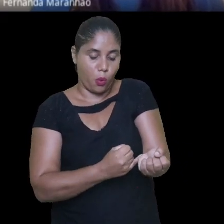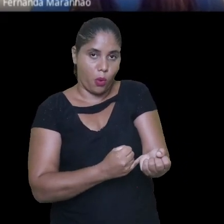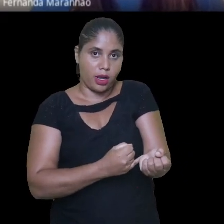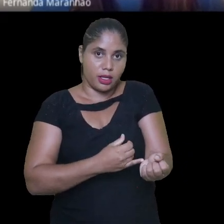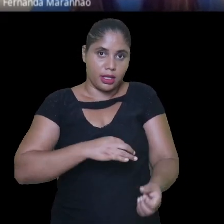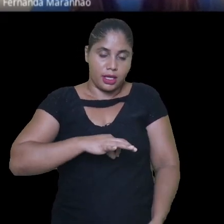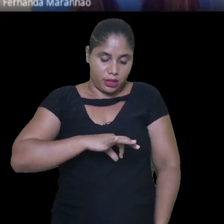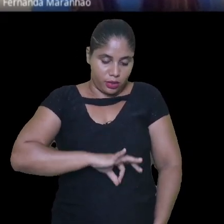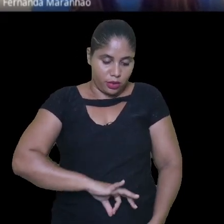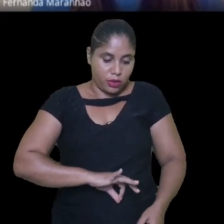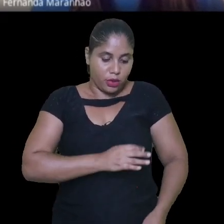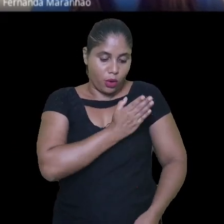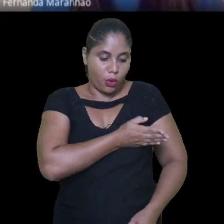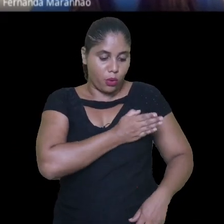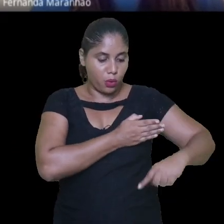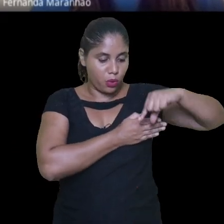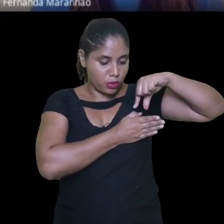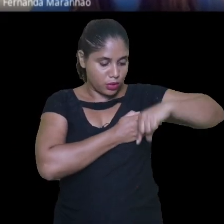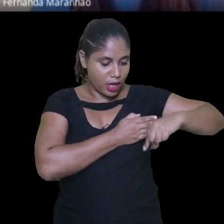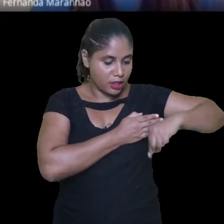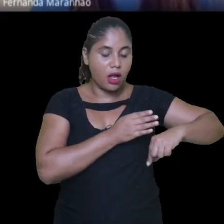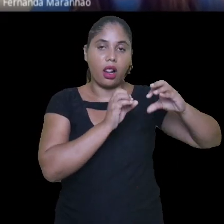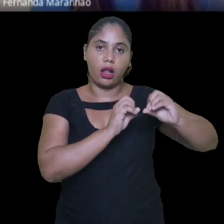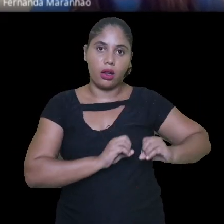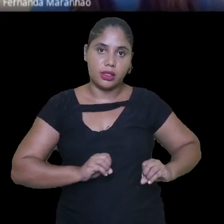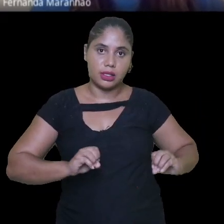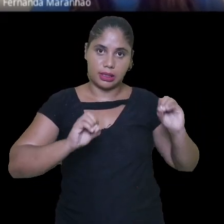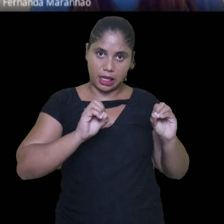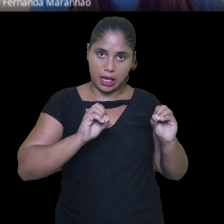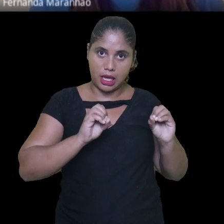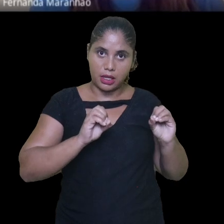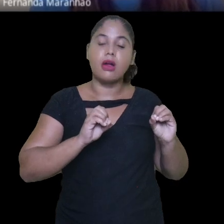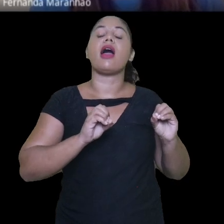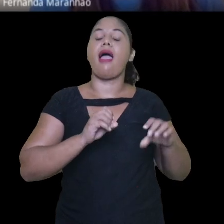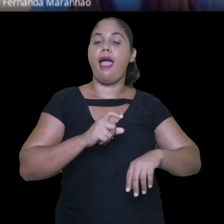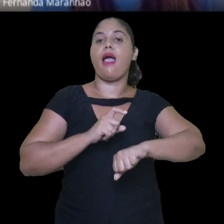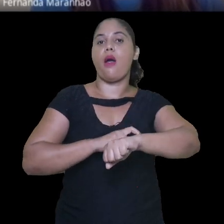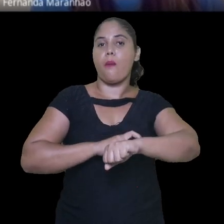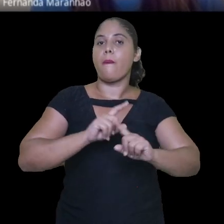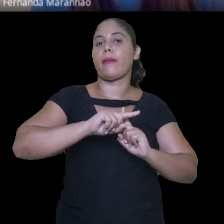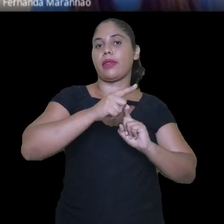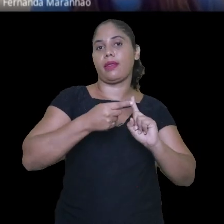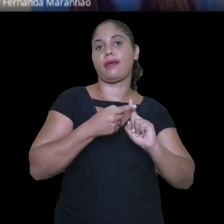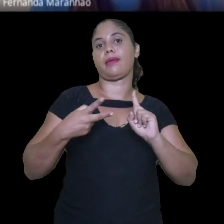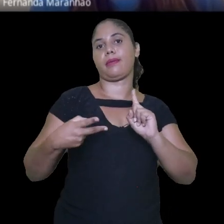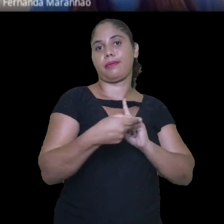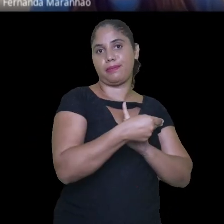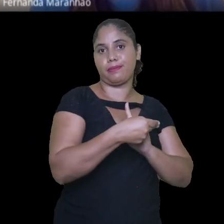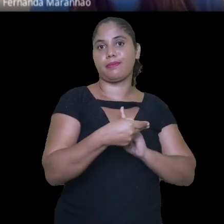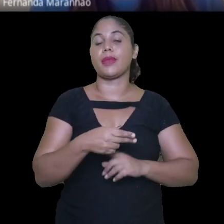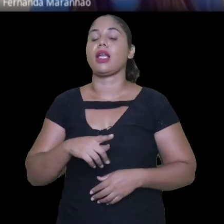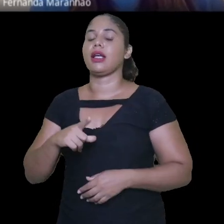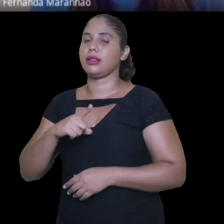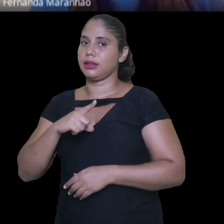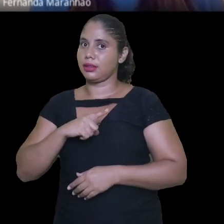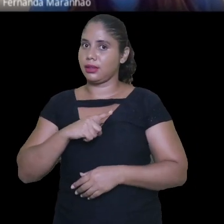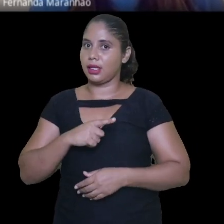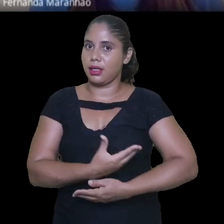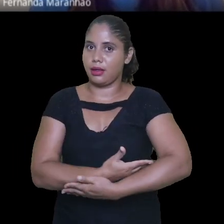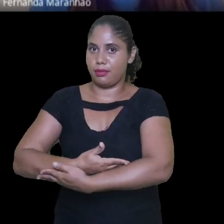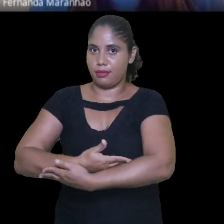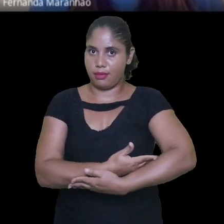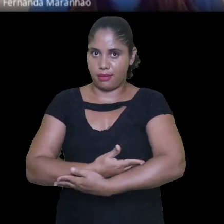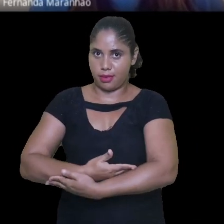toleram menos ainda alterações Doppler velocimétricas, então não se deve esperar a artéria umbilical ficar com diástole ausente. Então,